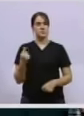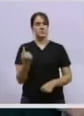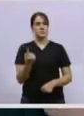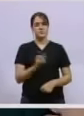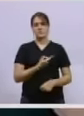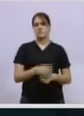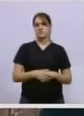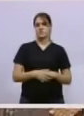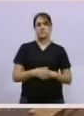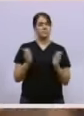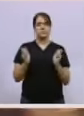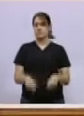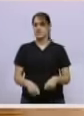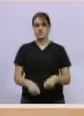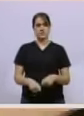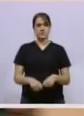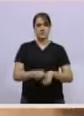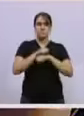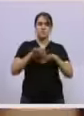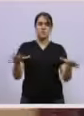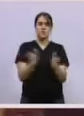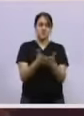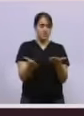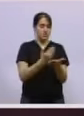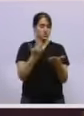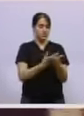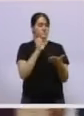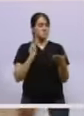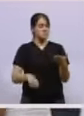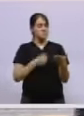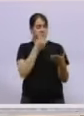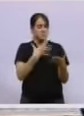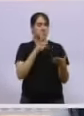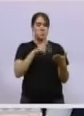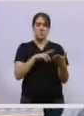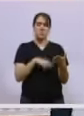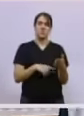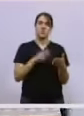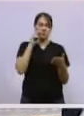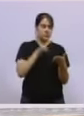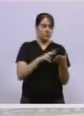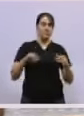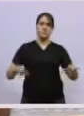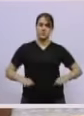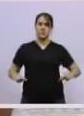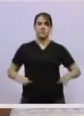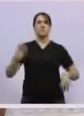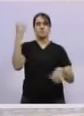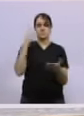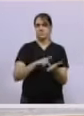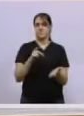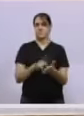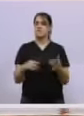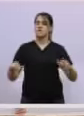editora o suficiente para publicar livros que valeriam a pena a gente olhar e ver. O sofrimento passou por aqui.